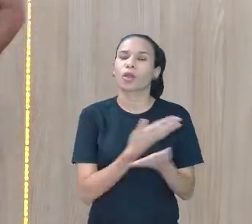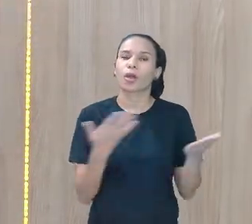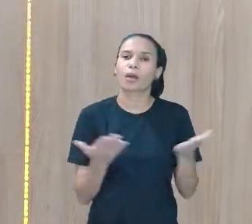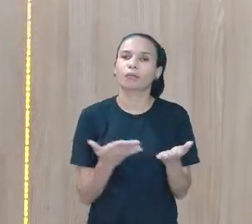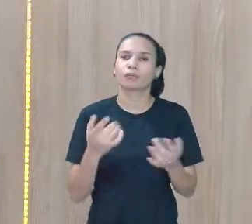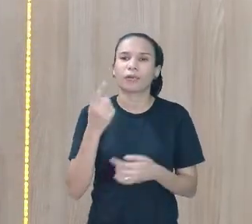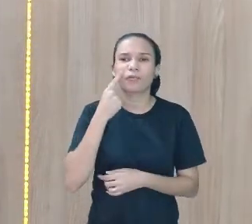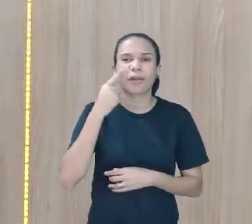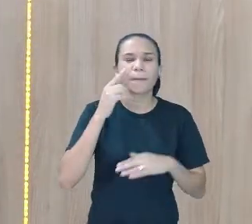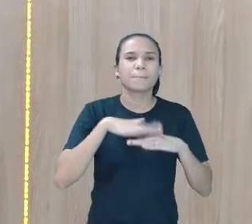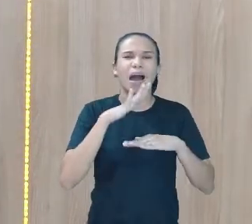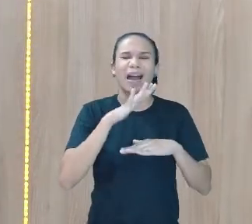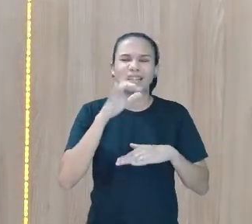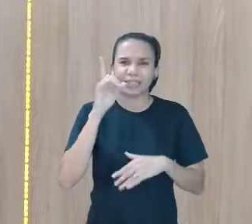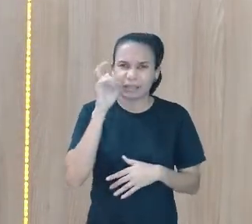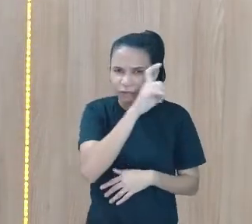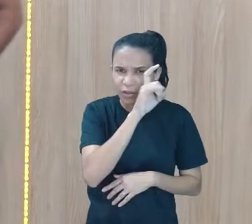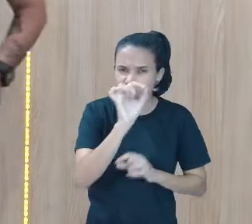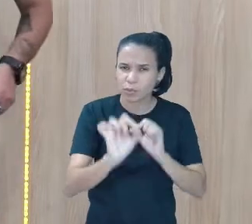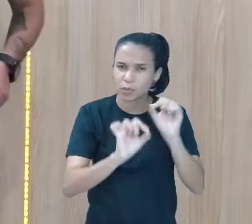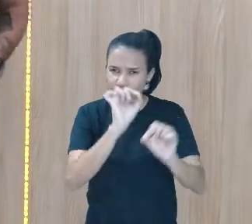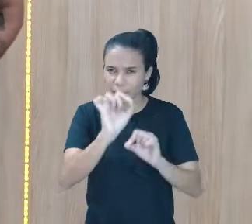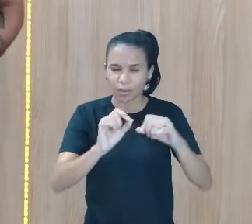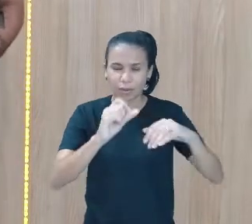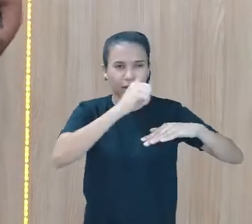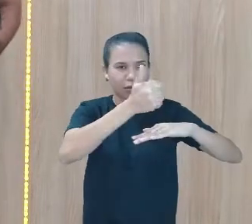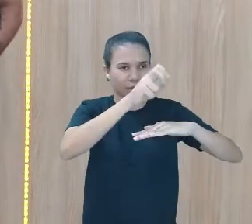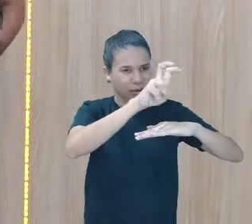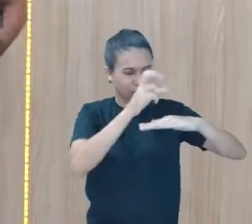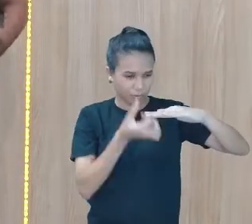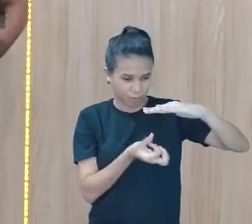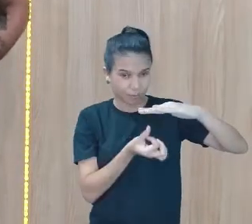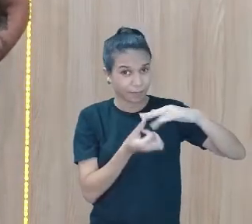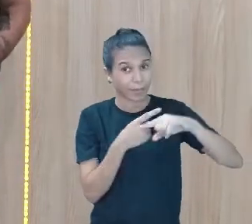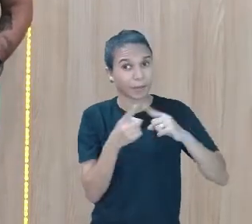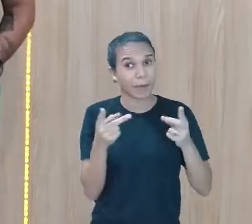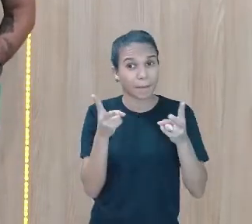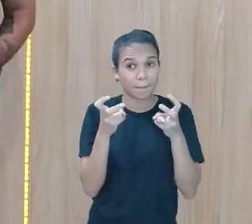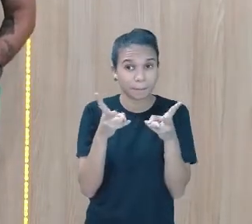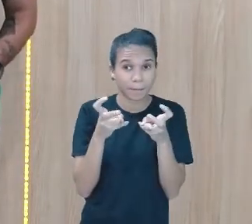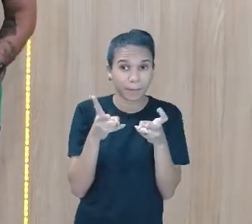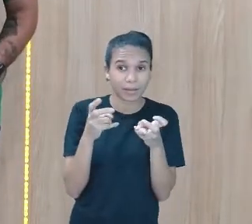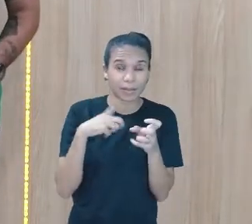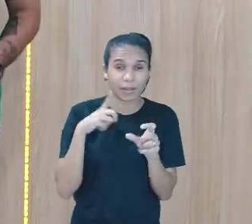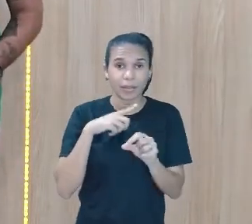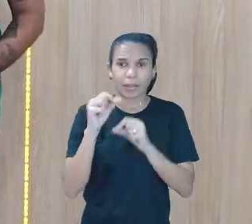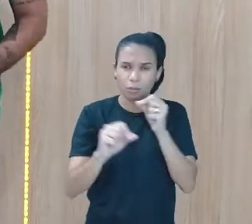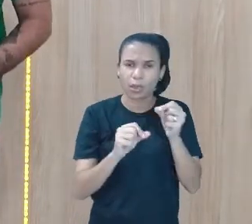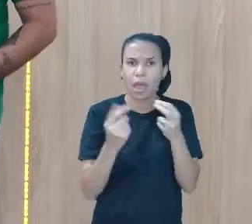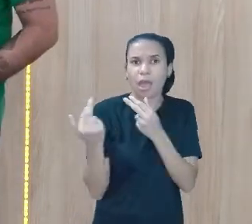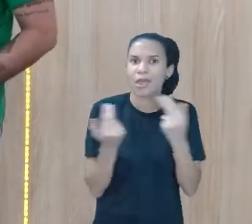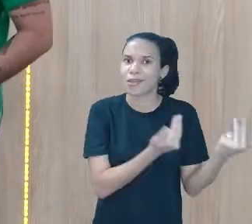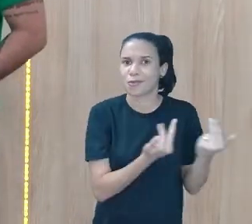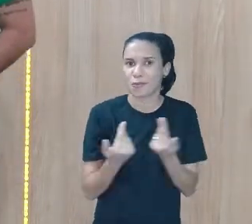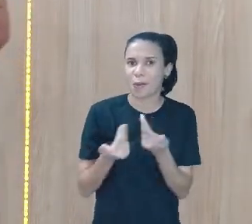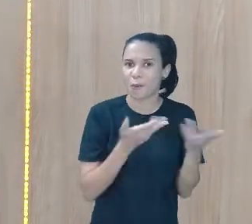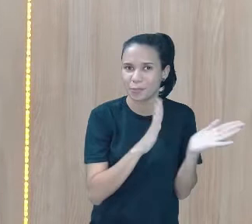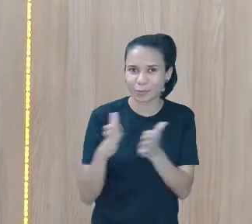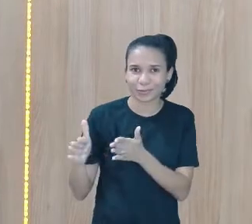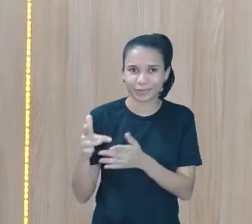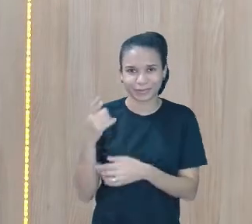ver que vai dar um pouquinho mais de dor de cabeça, é 15 sobre 6. Mas perceba que o que eu fiz com aquelas primeiras foi a mesma